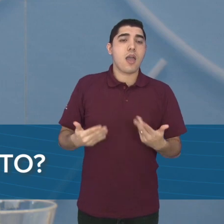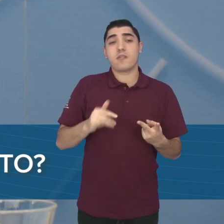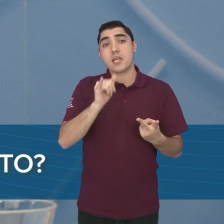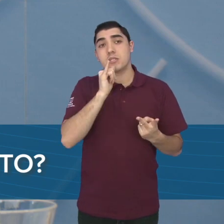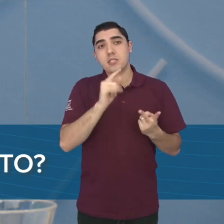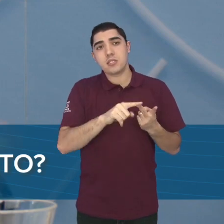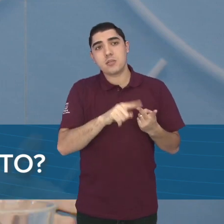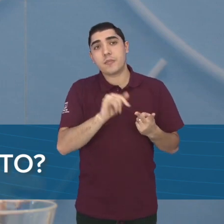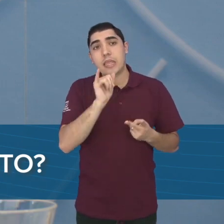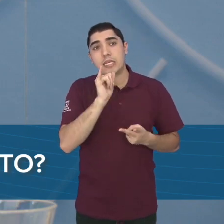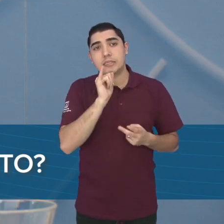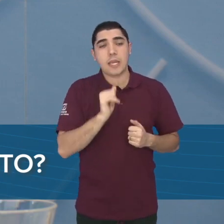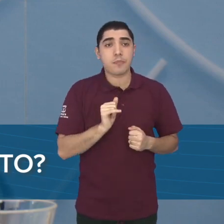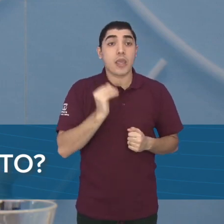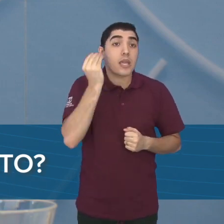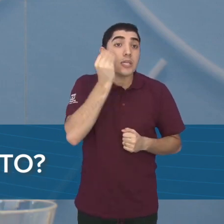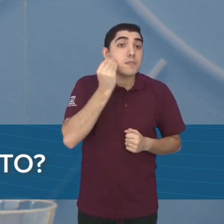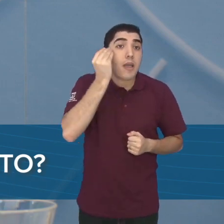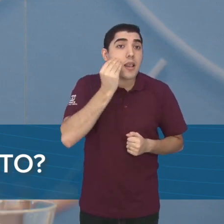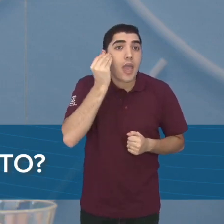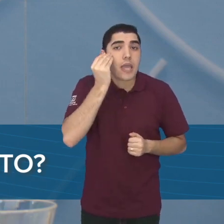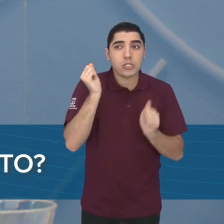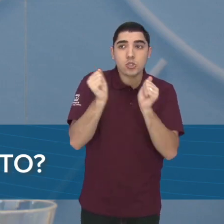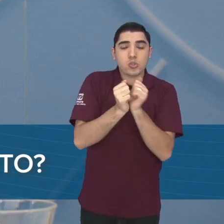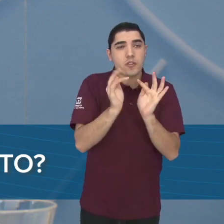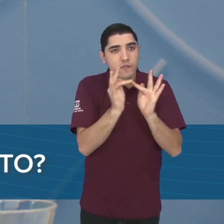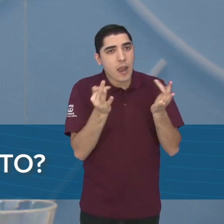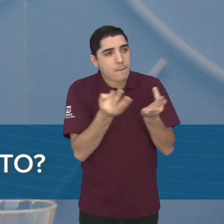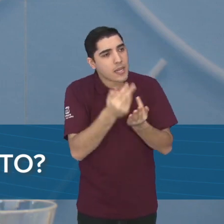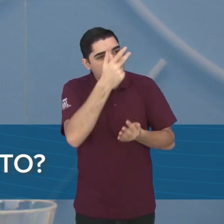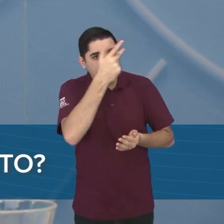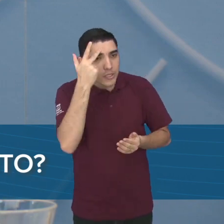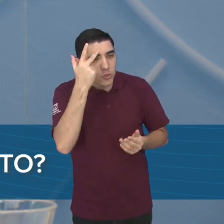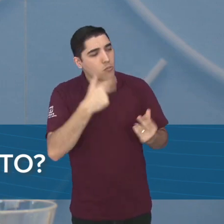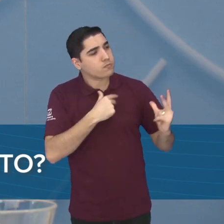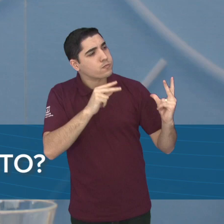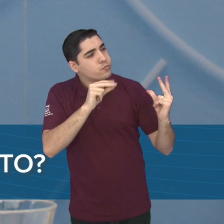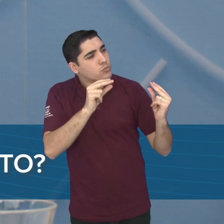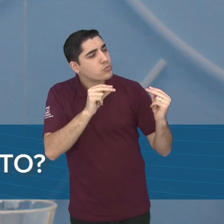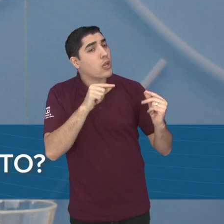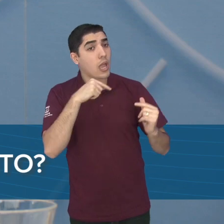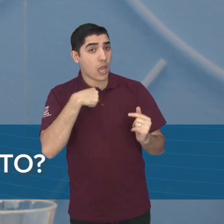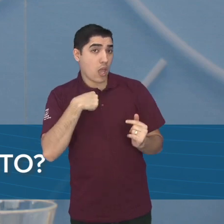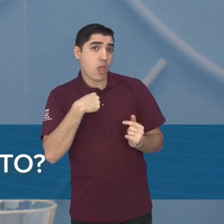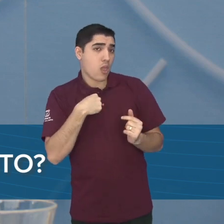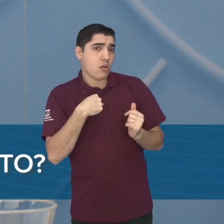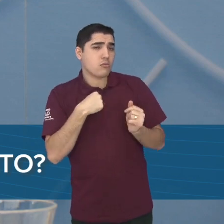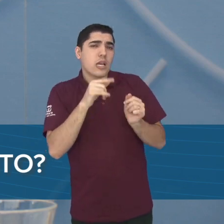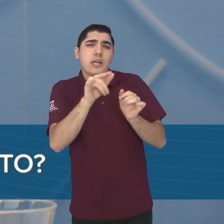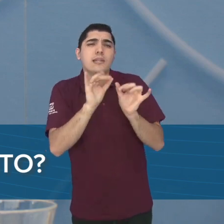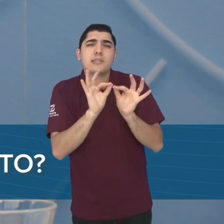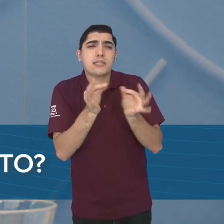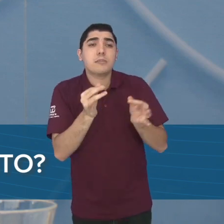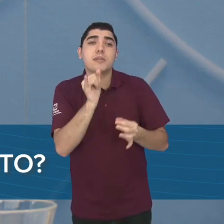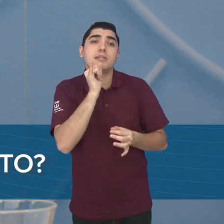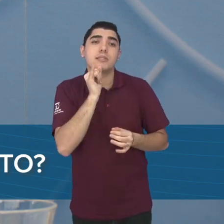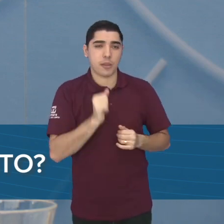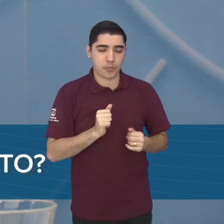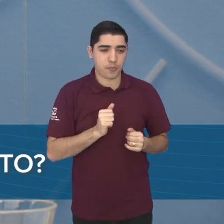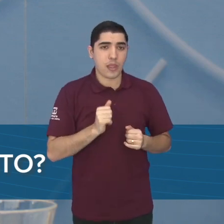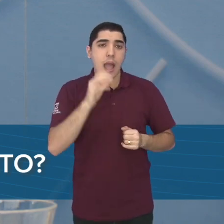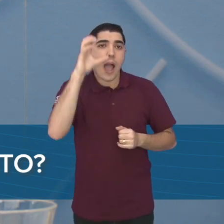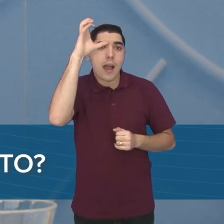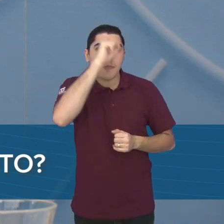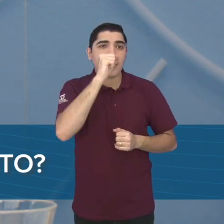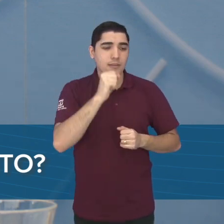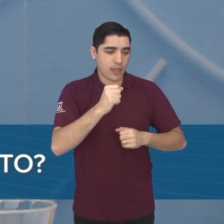Seja compartilhando experiências dentro da própria família, né? A gente pode falar de um aprendizado de uma maneira mais simples, talvez aprendendo